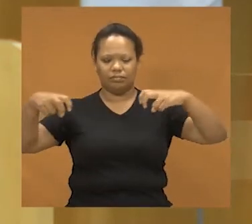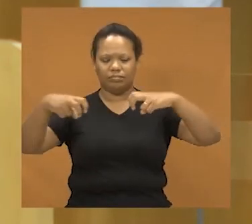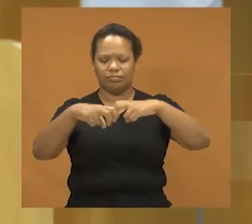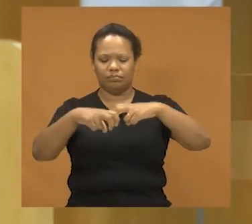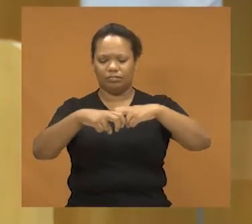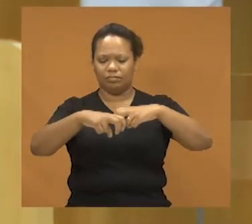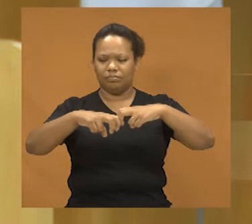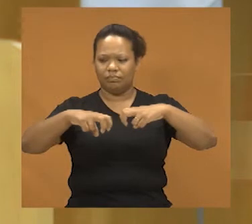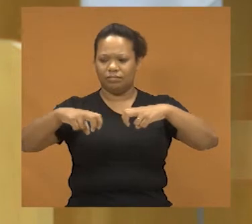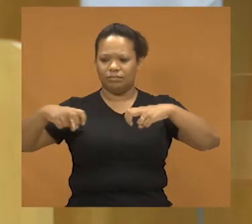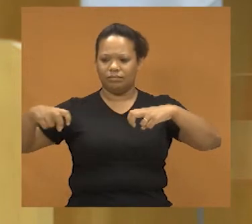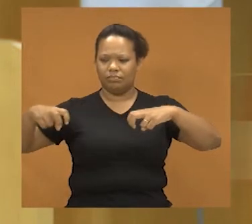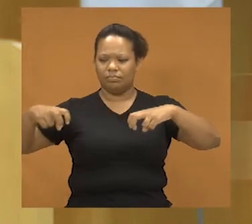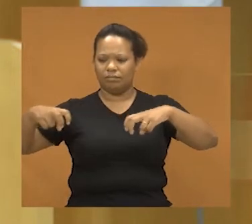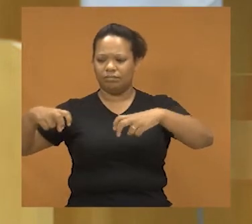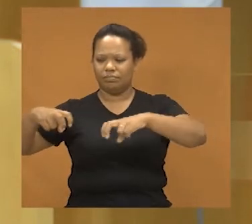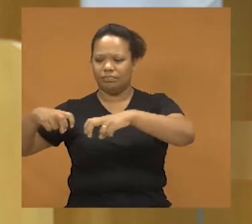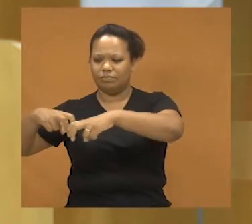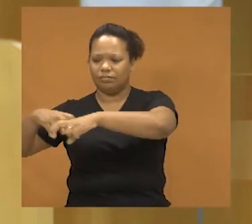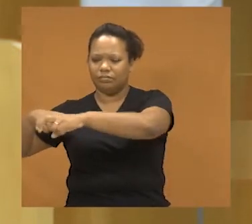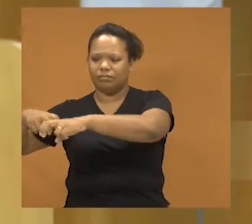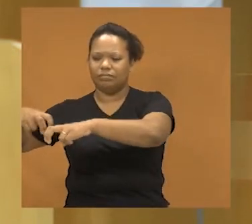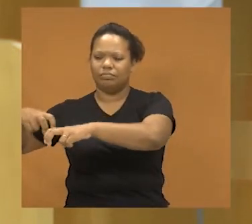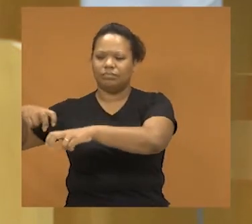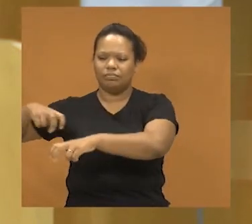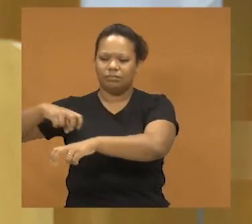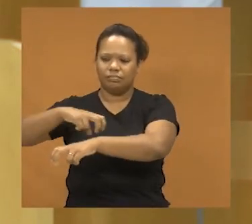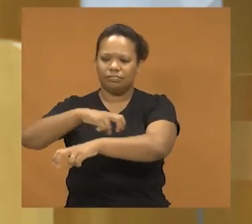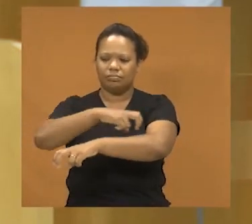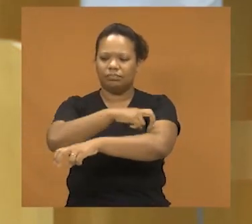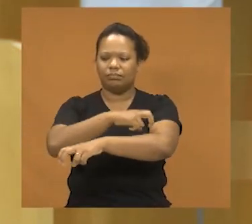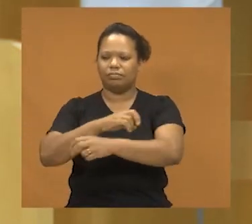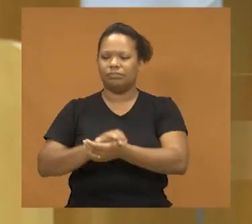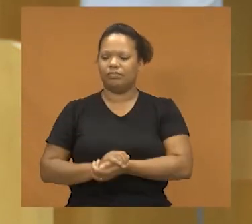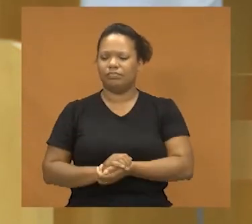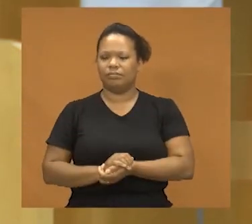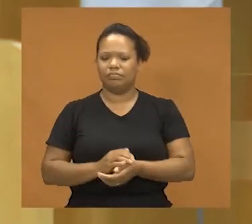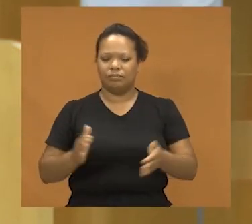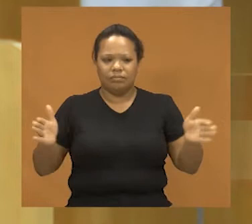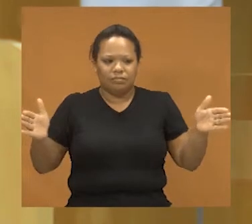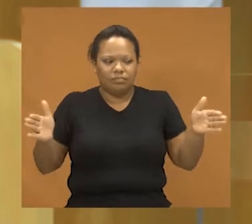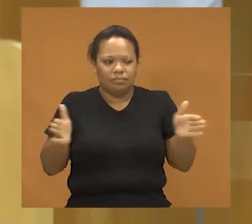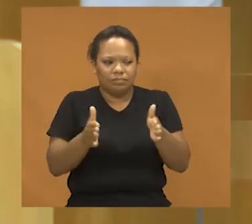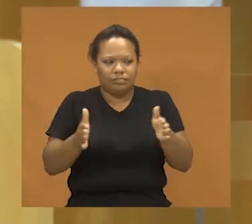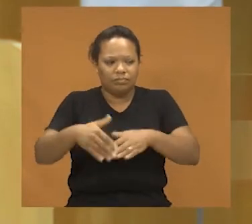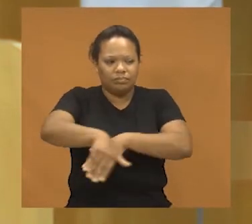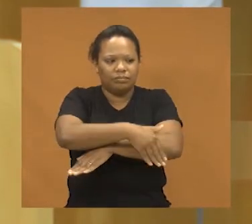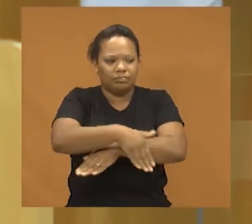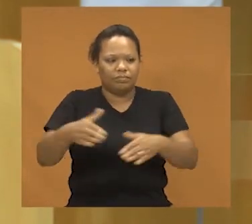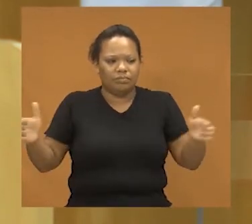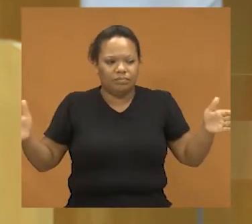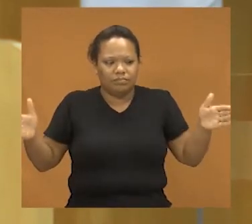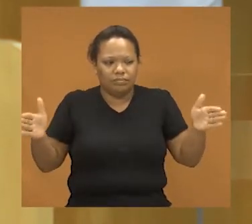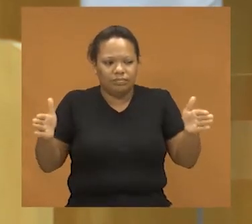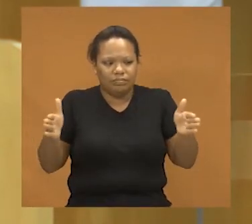lá entre 15 e 20 metros para que o outro carro passe. Um dos dois tem que ceder espaço. Tá? E as